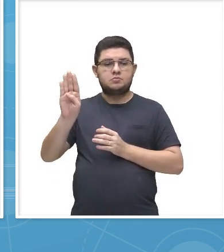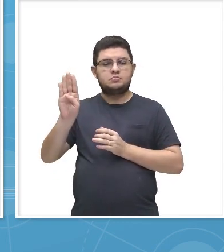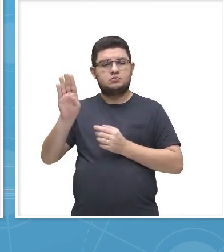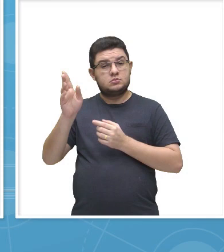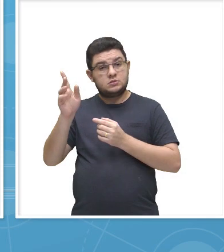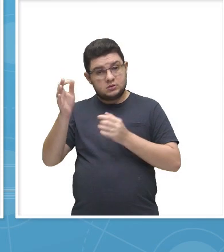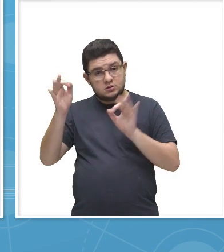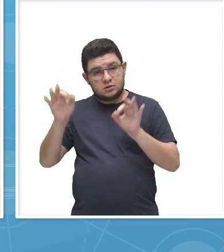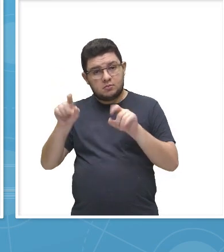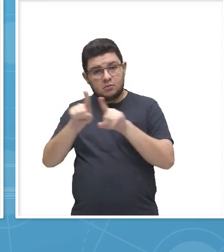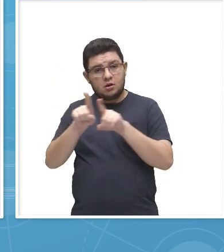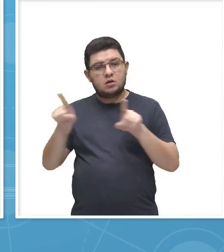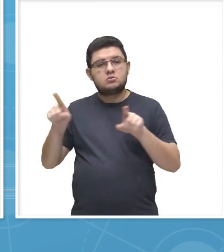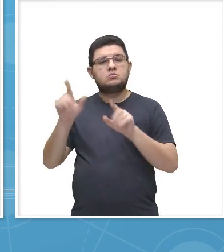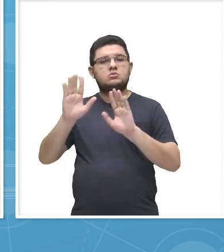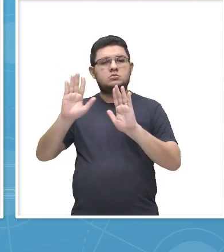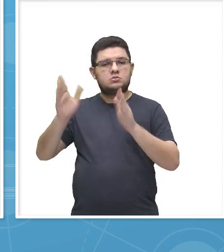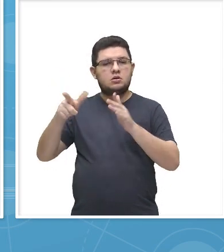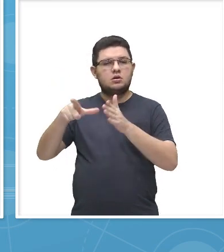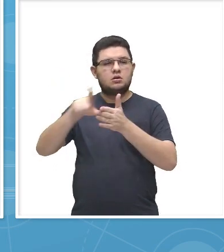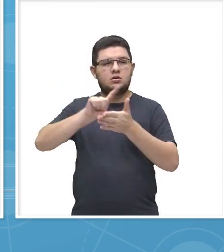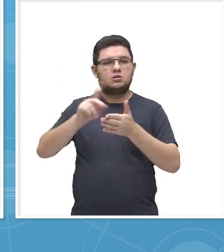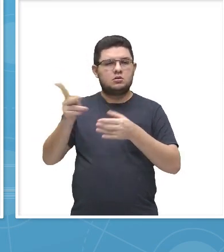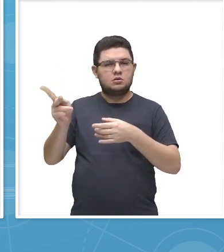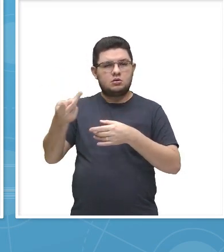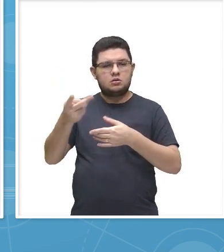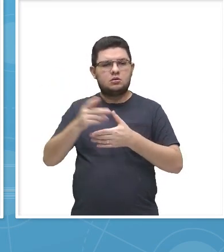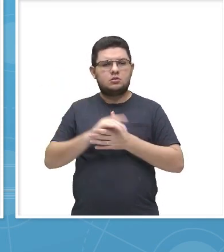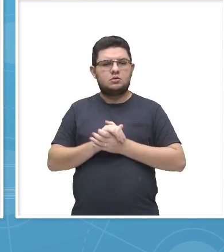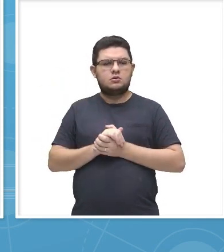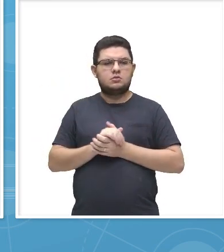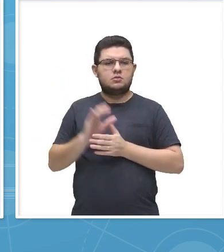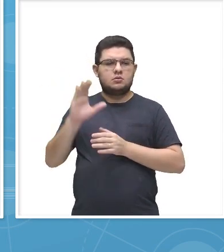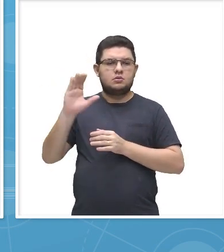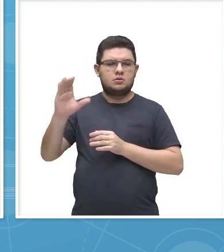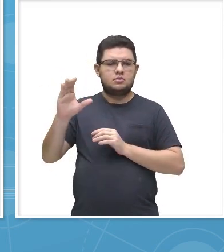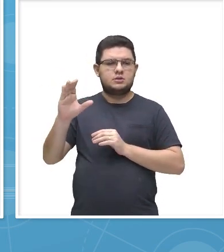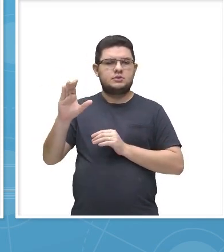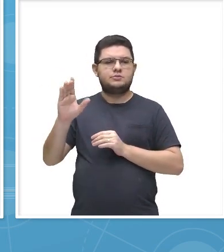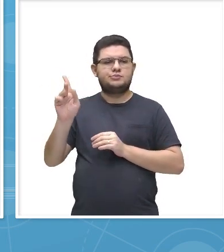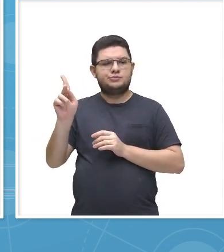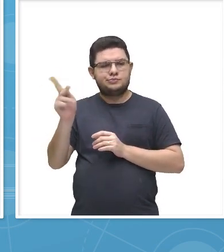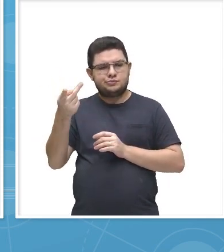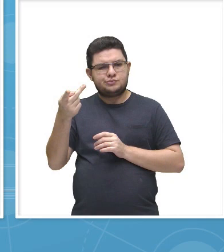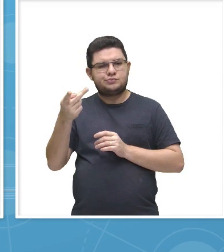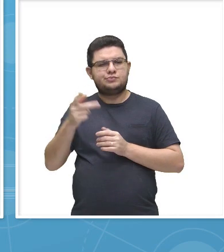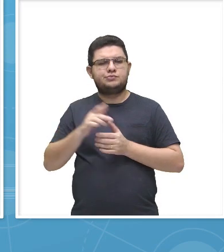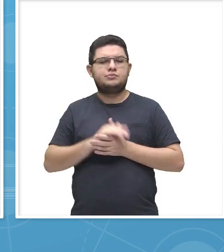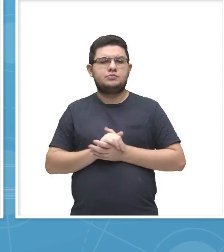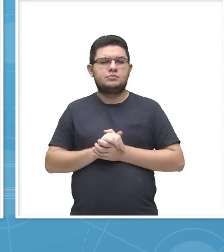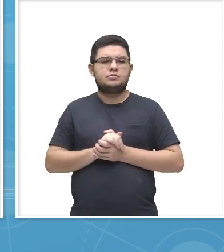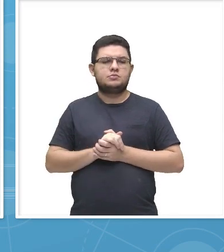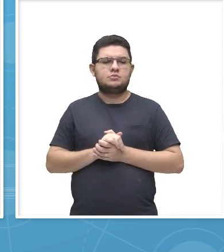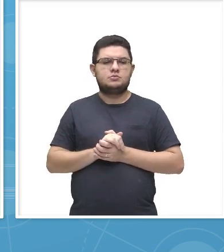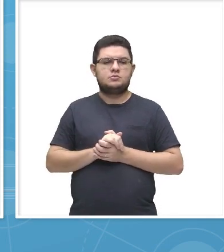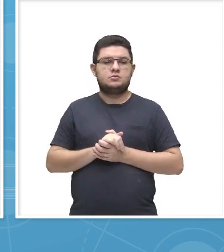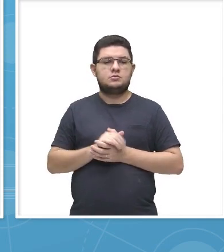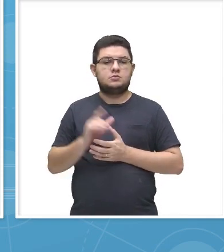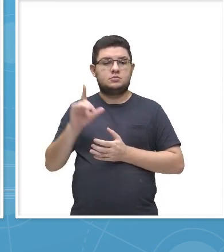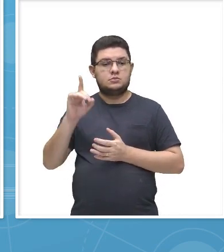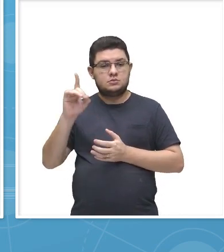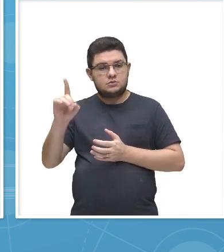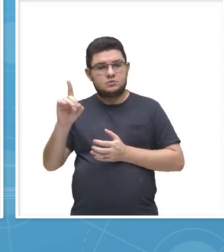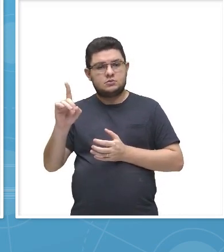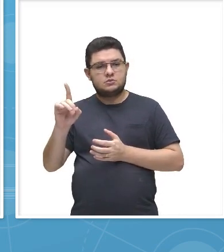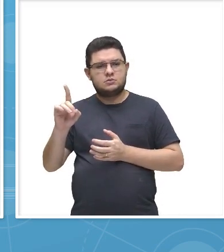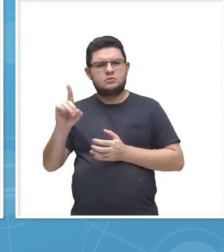nos vez só a letra C agora letra ser e tá fora dessas eu tinha que colocar o S lá no final letra de